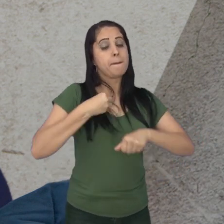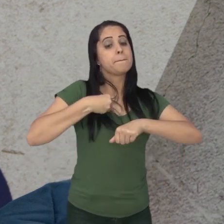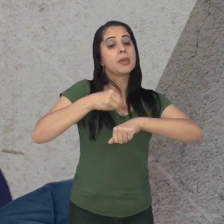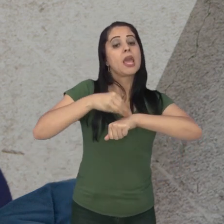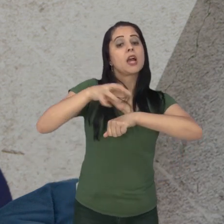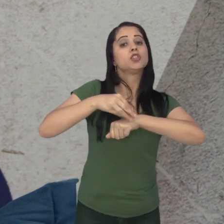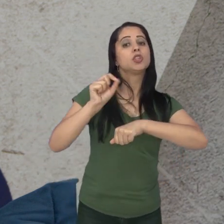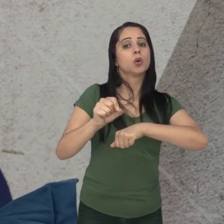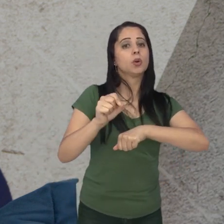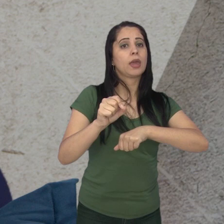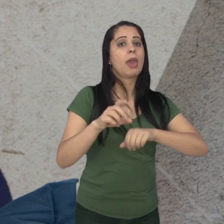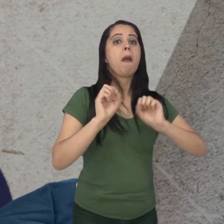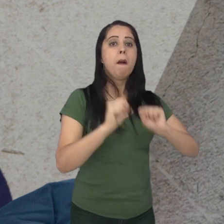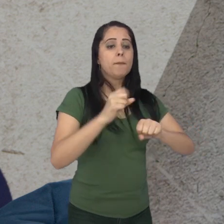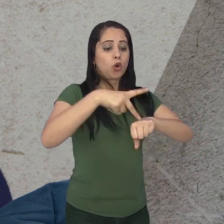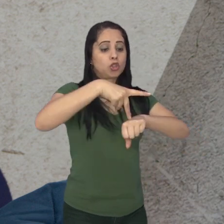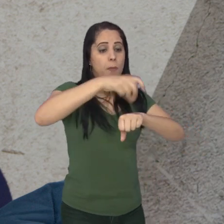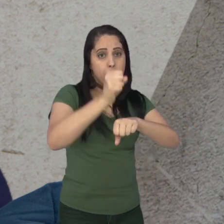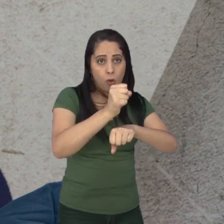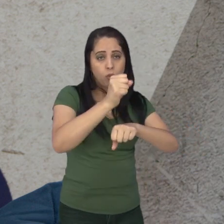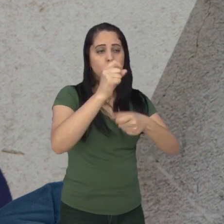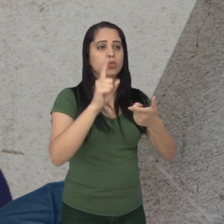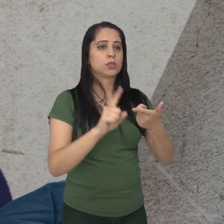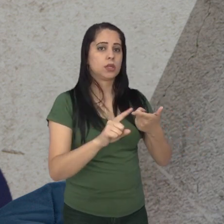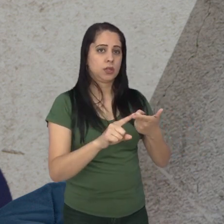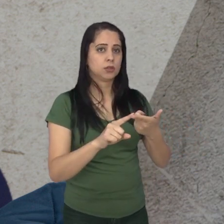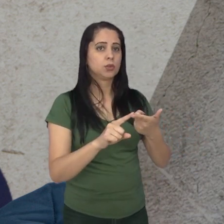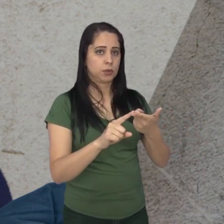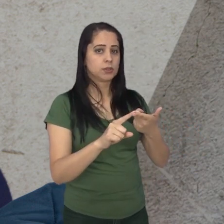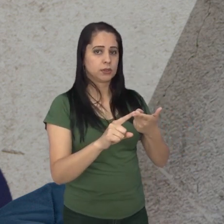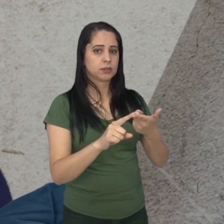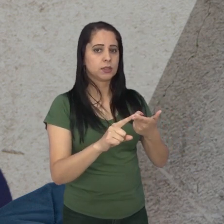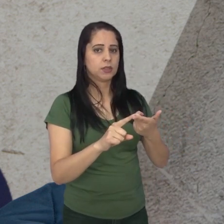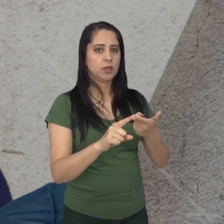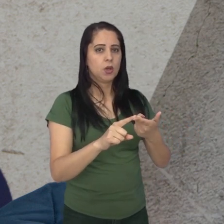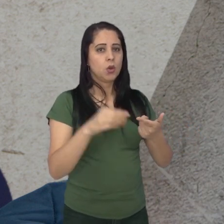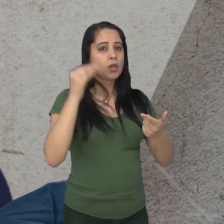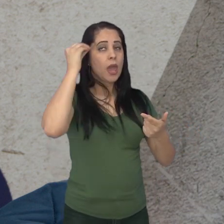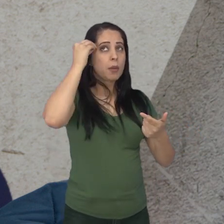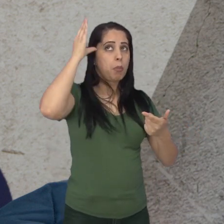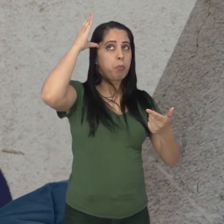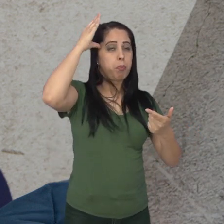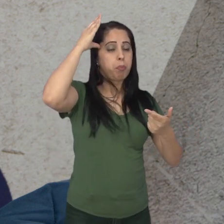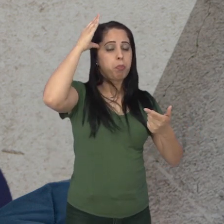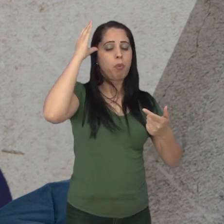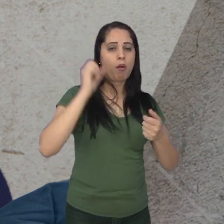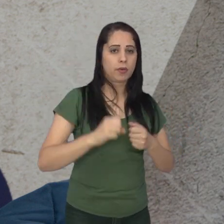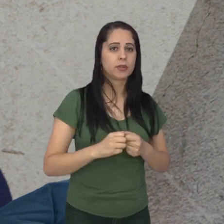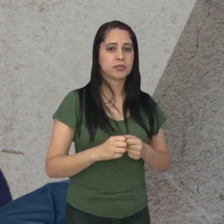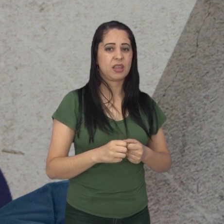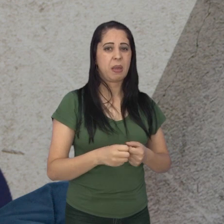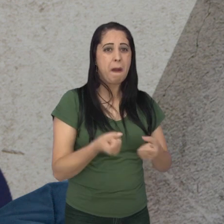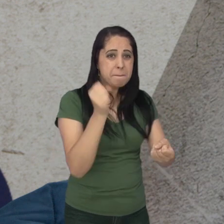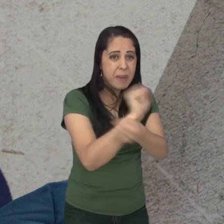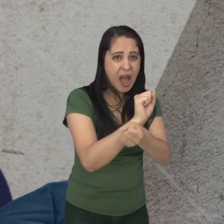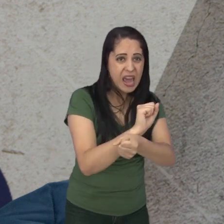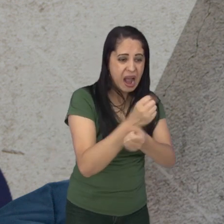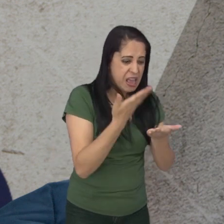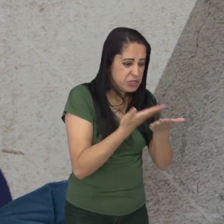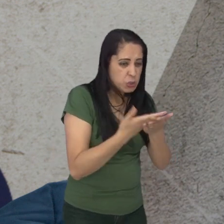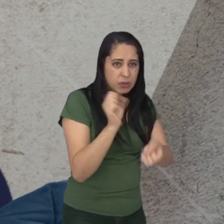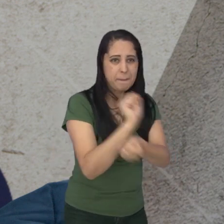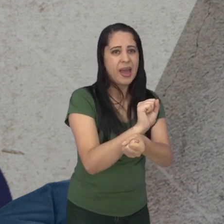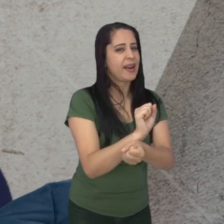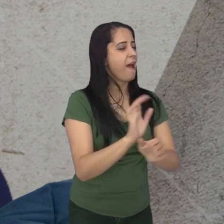eu recomendo que faça uma pós-graduação, que procure uma maneira de ampliar seus conhecimentos, mesmo porque a gente não pode parar de